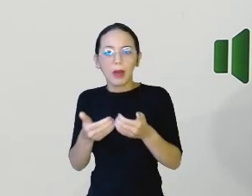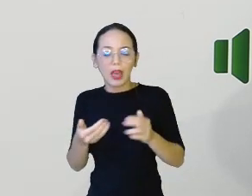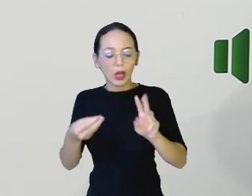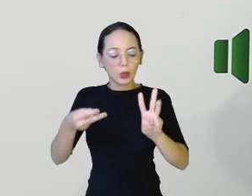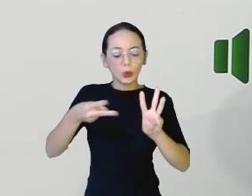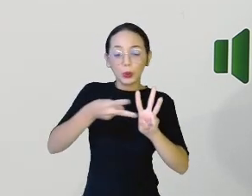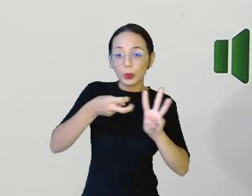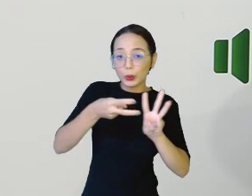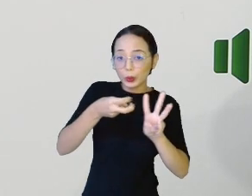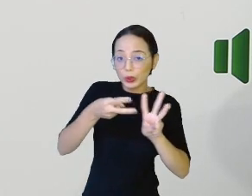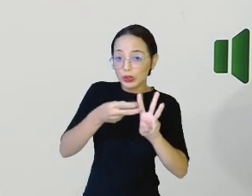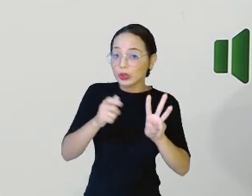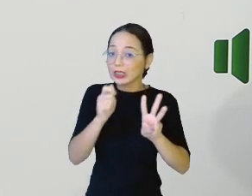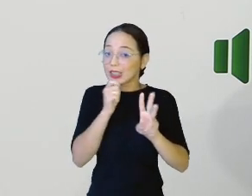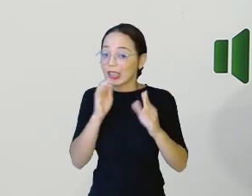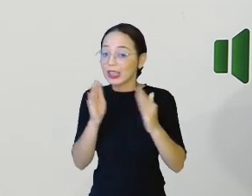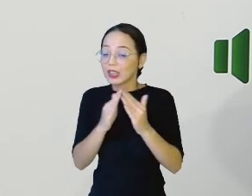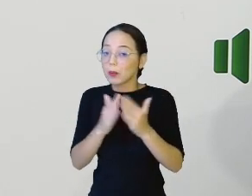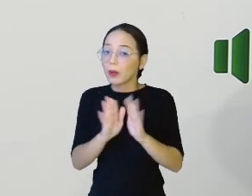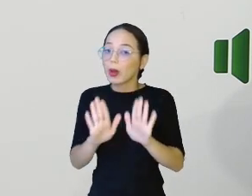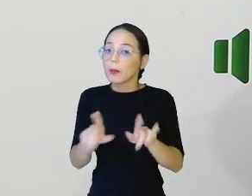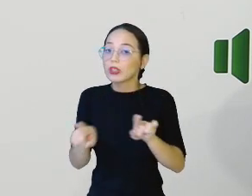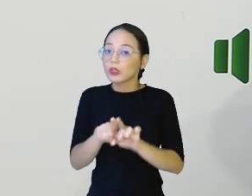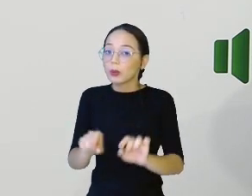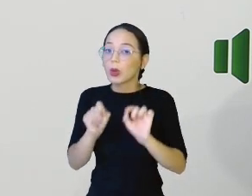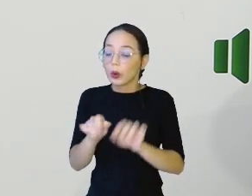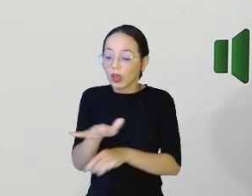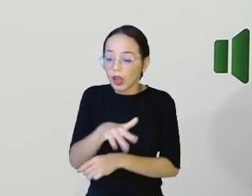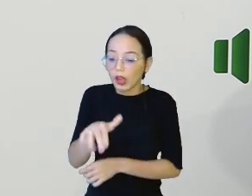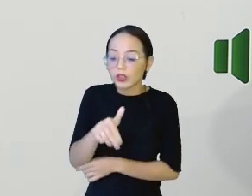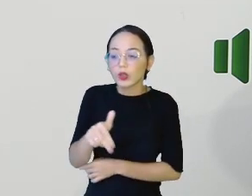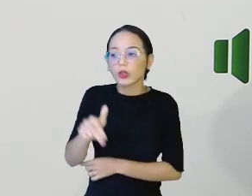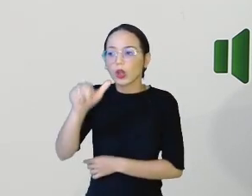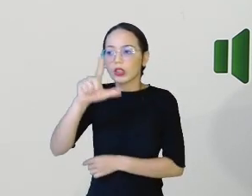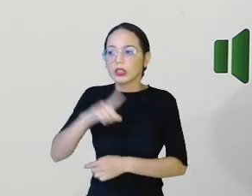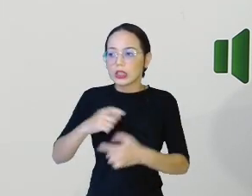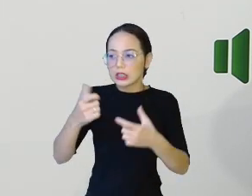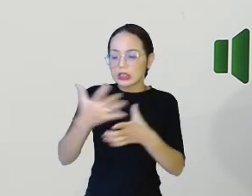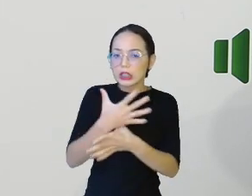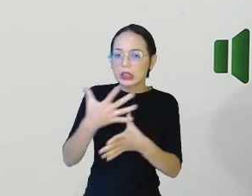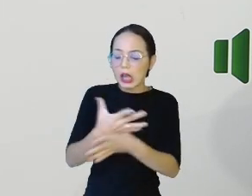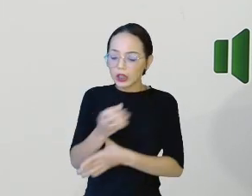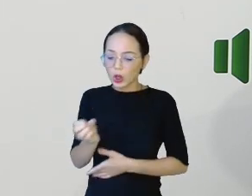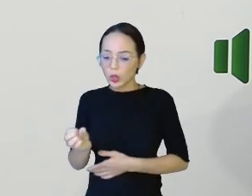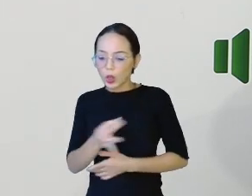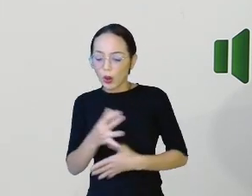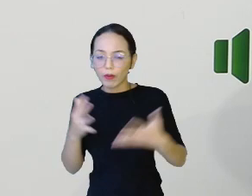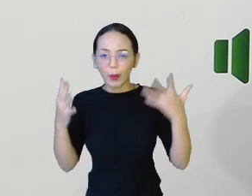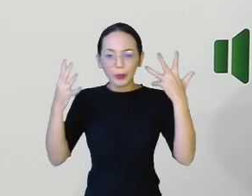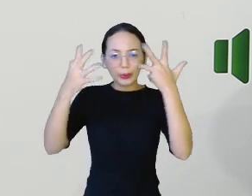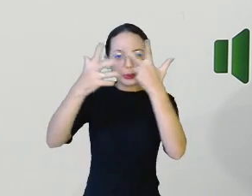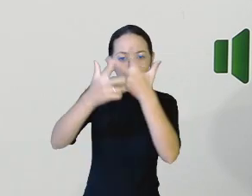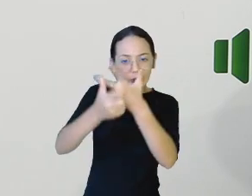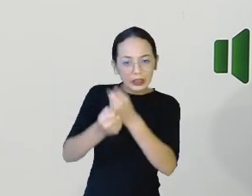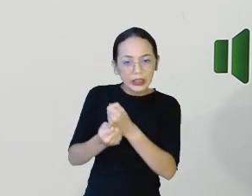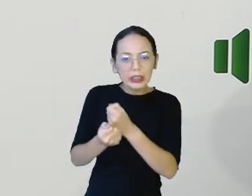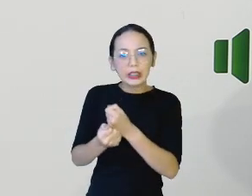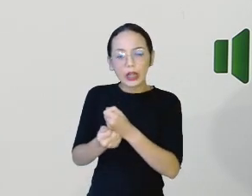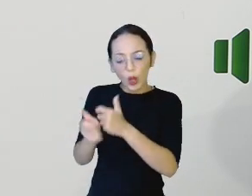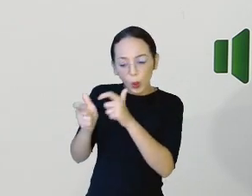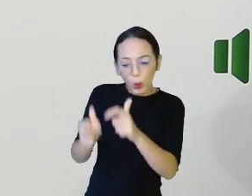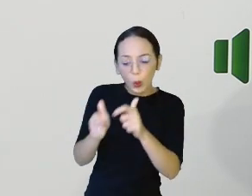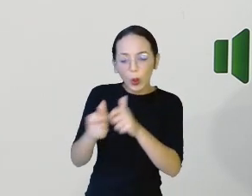indígenas que ainda habitam lá. Mas também a região norte tem cidades modernas, lindas, pontos